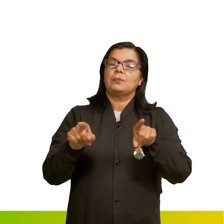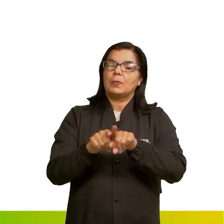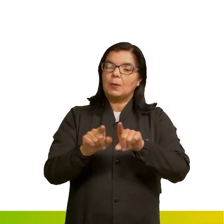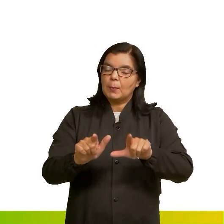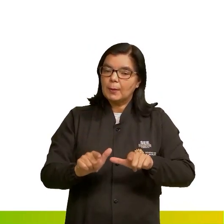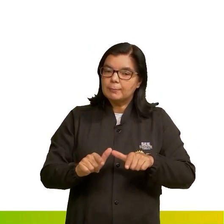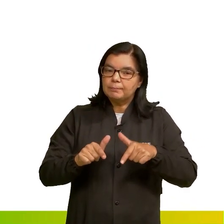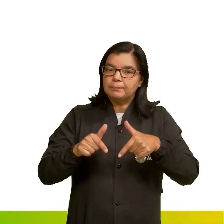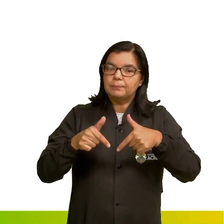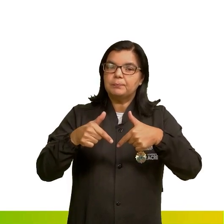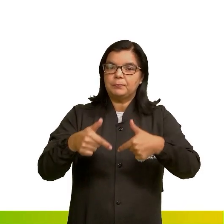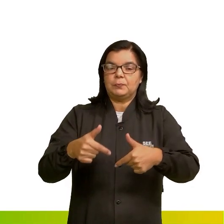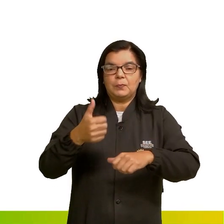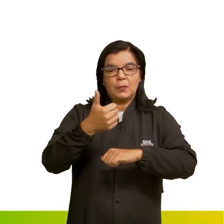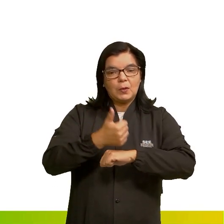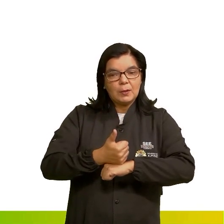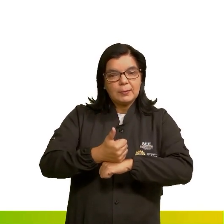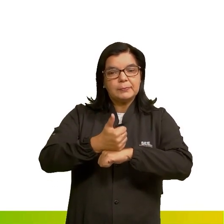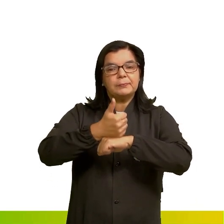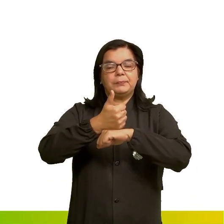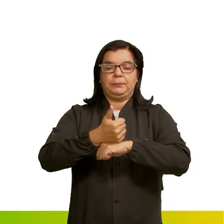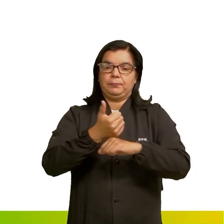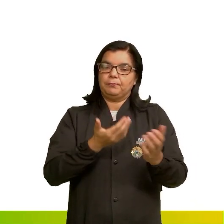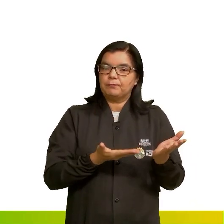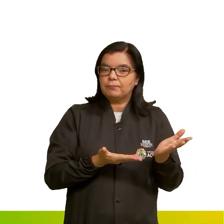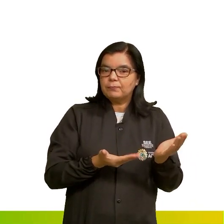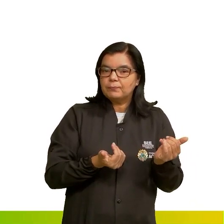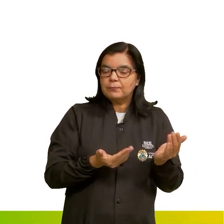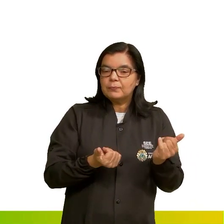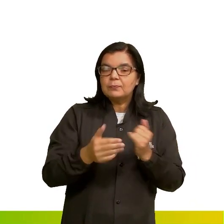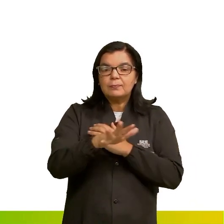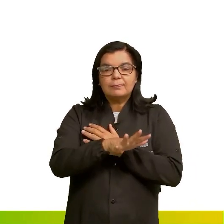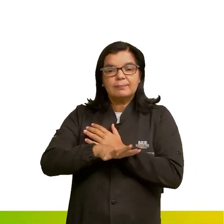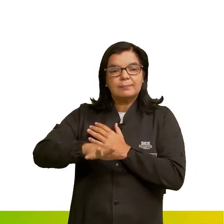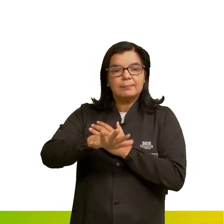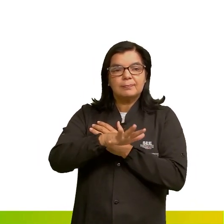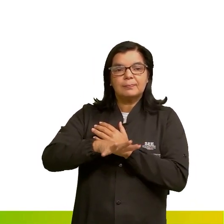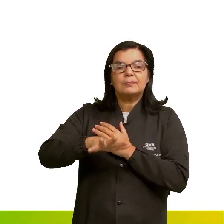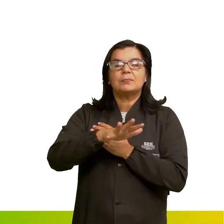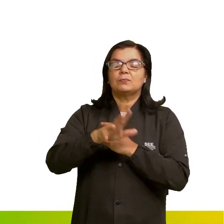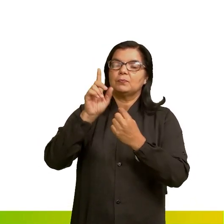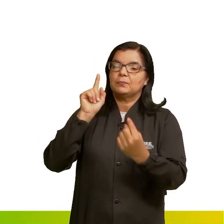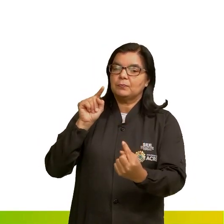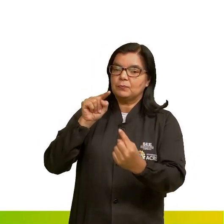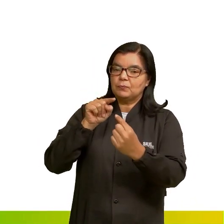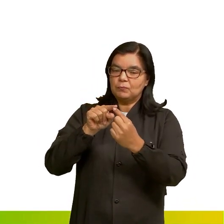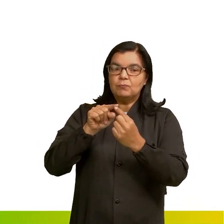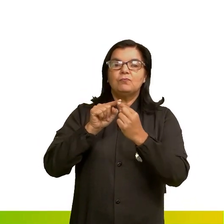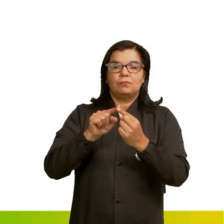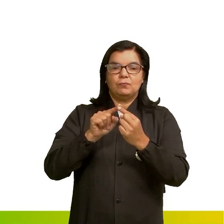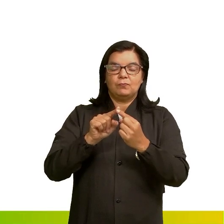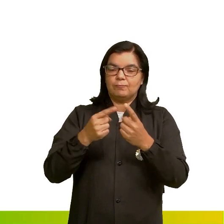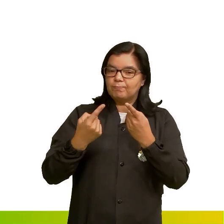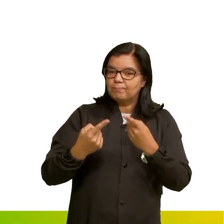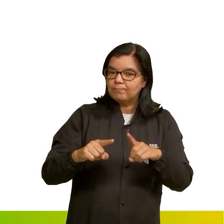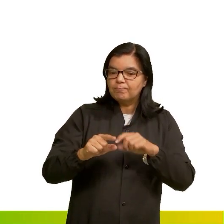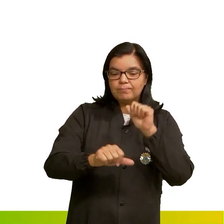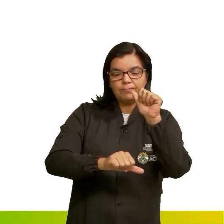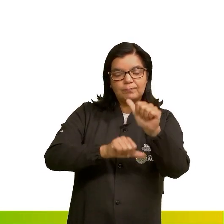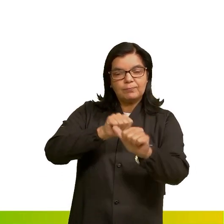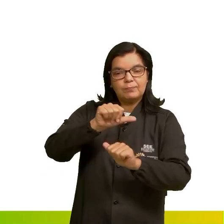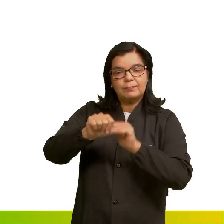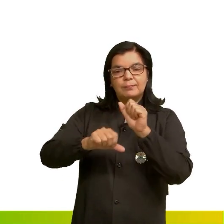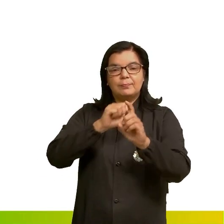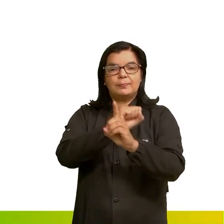e mobilização lideradas por jovens, geralmente com o objetivo de provocar